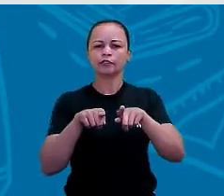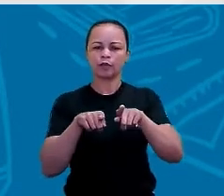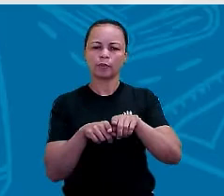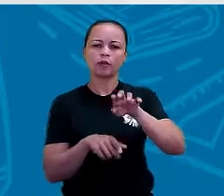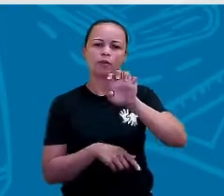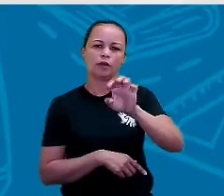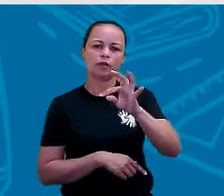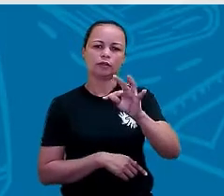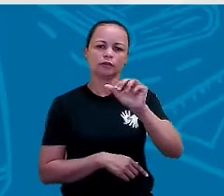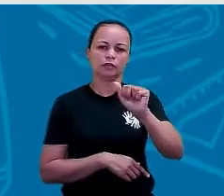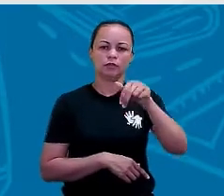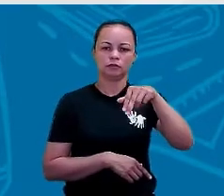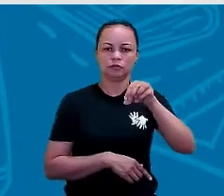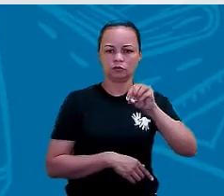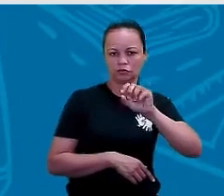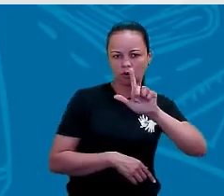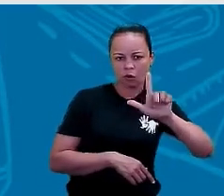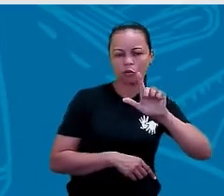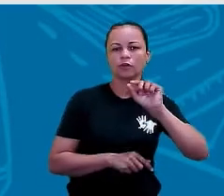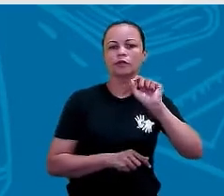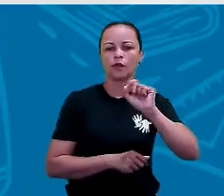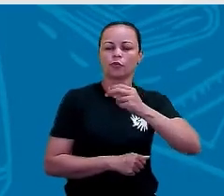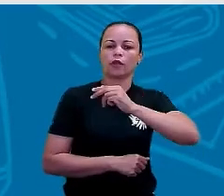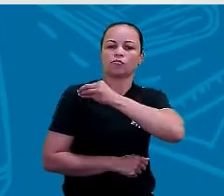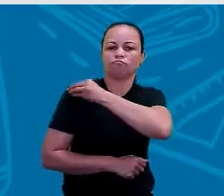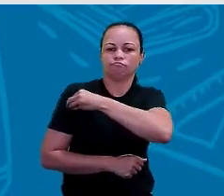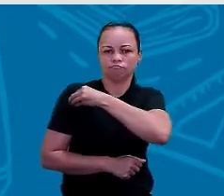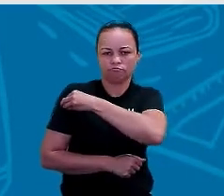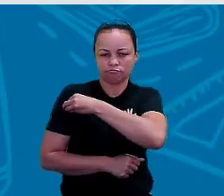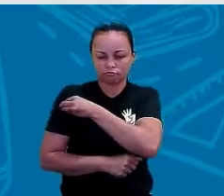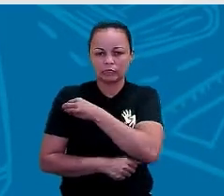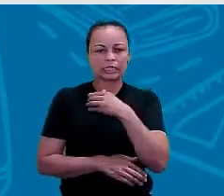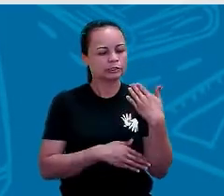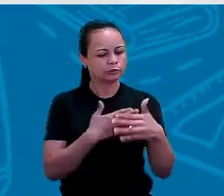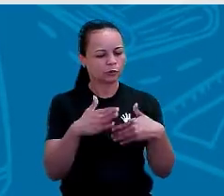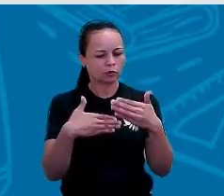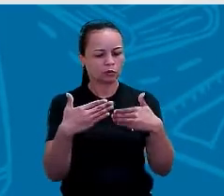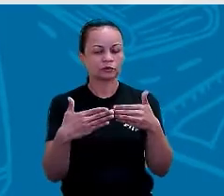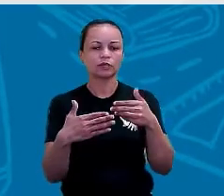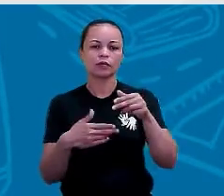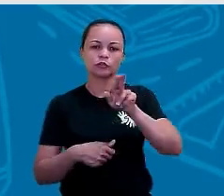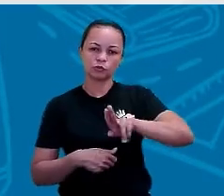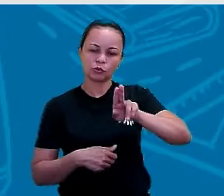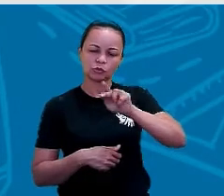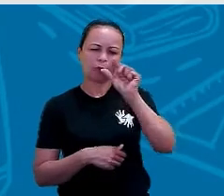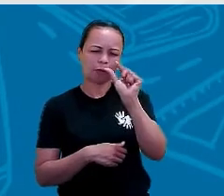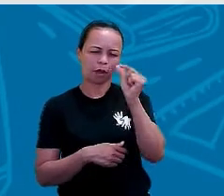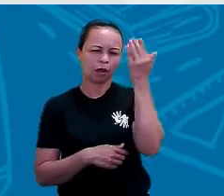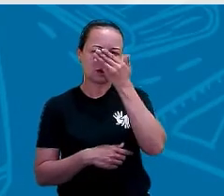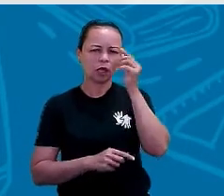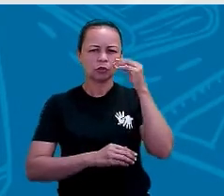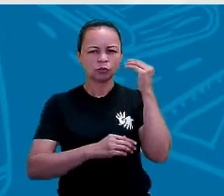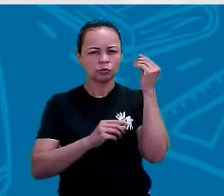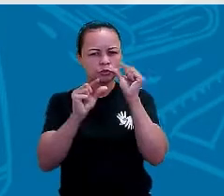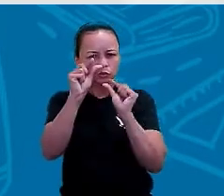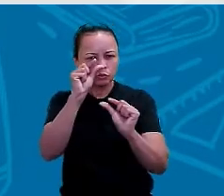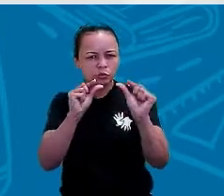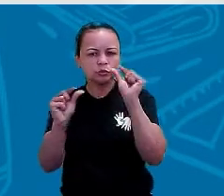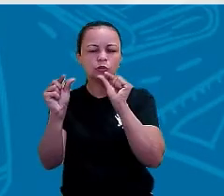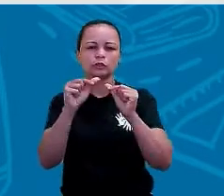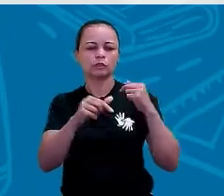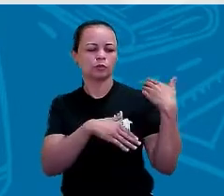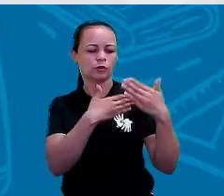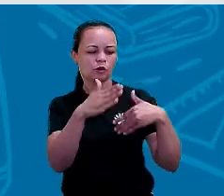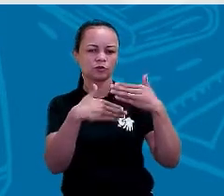E esse processo de produção do álcool também se dá utilizando, né, micro-organismos dentro desse processo